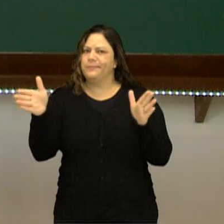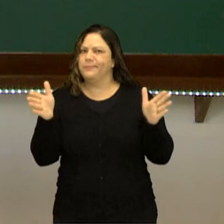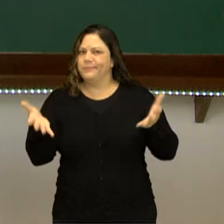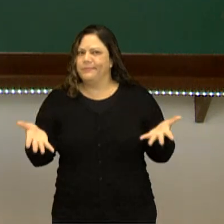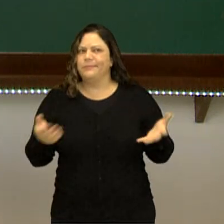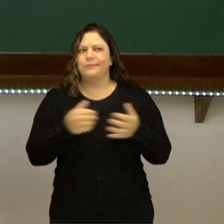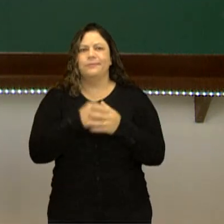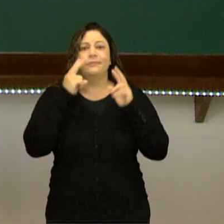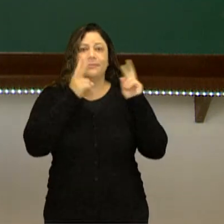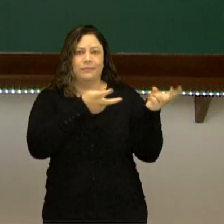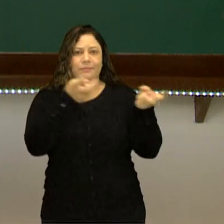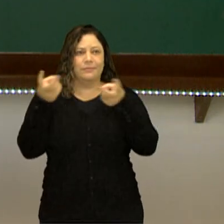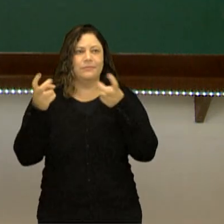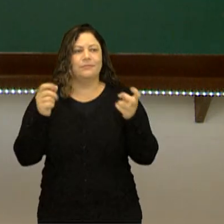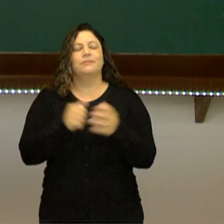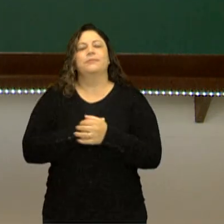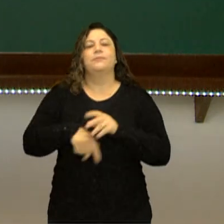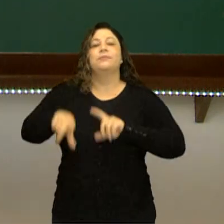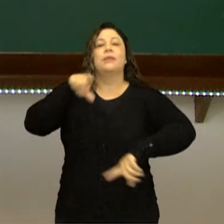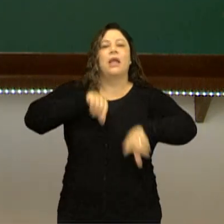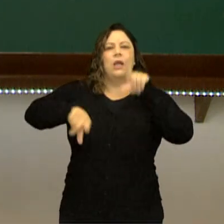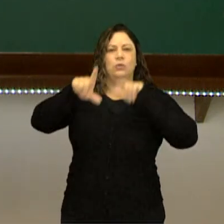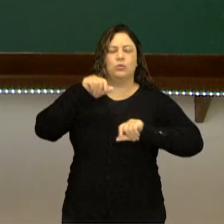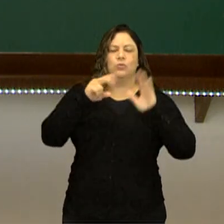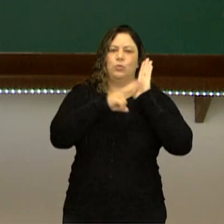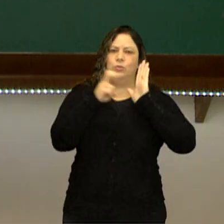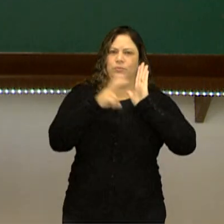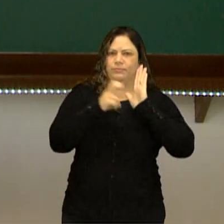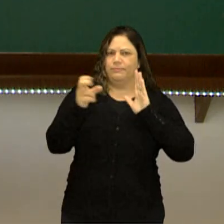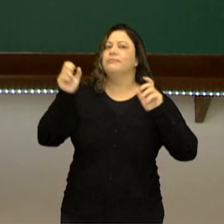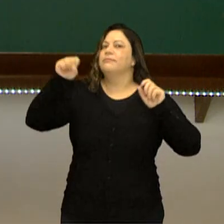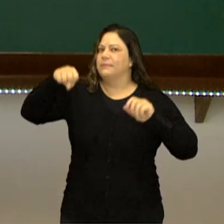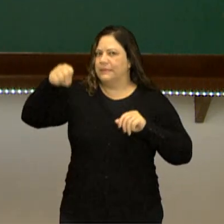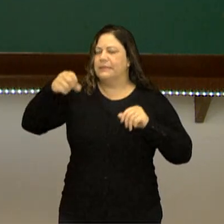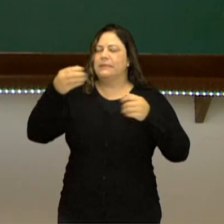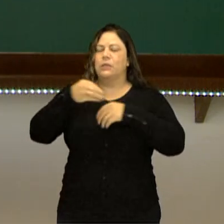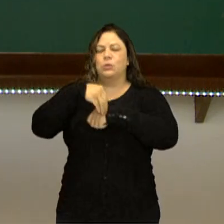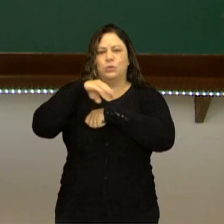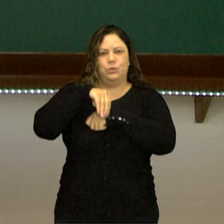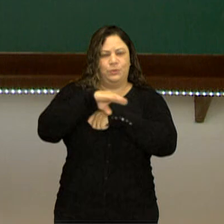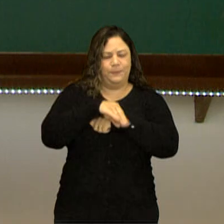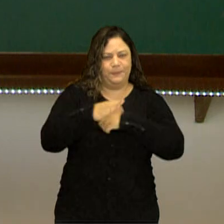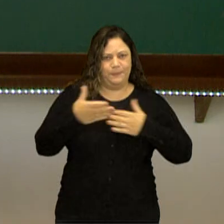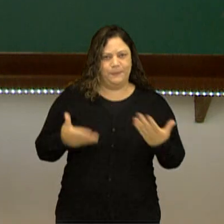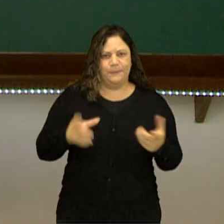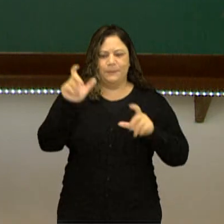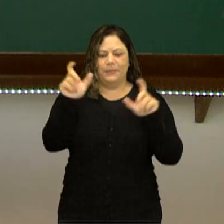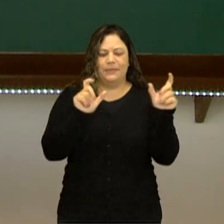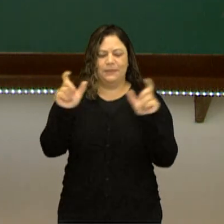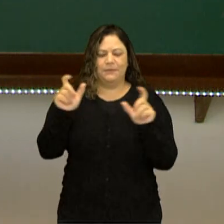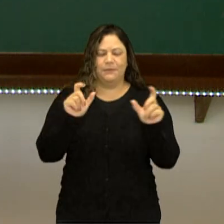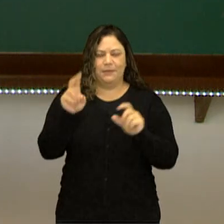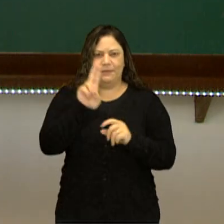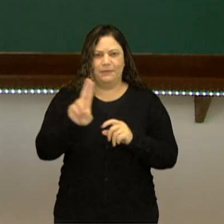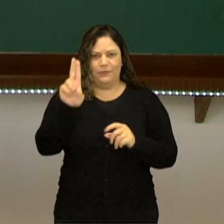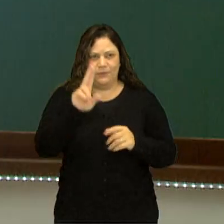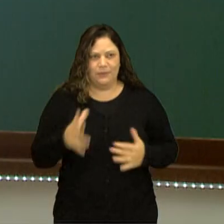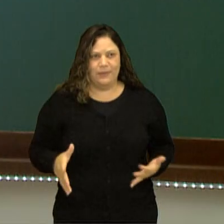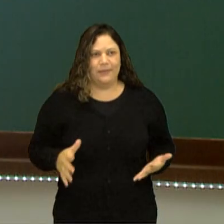Vejamos. A escolha do vocabulário, isso mesmo, já tinha dado uma dica para você, né? As palavras que são